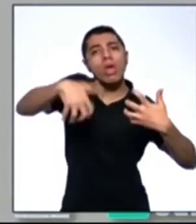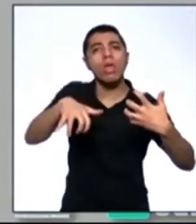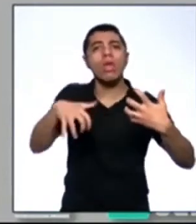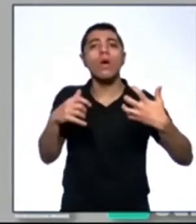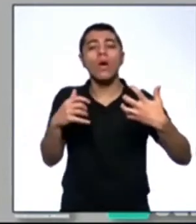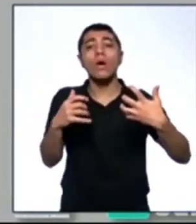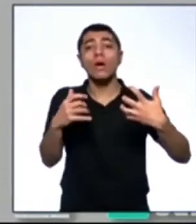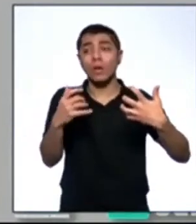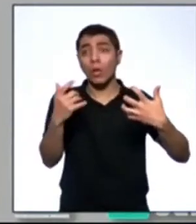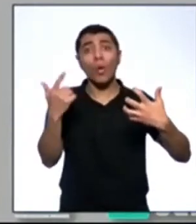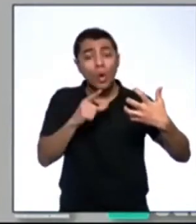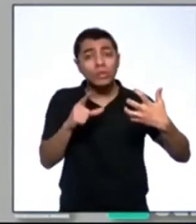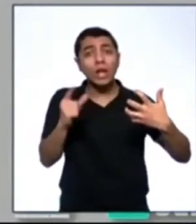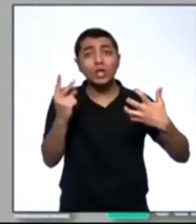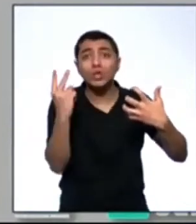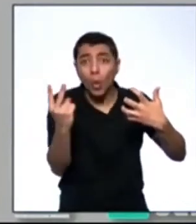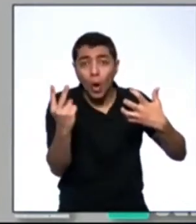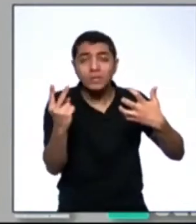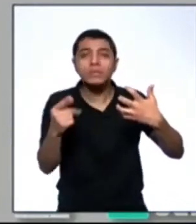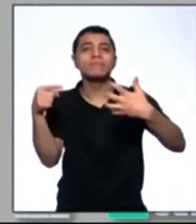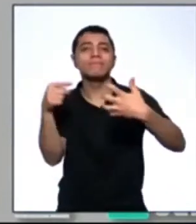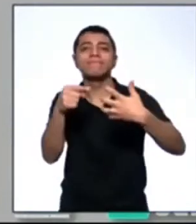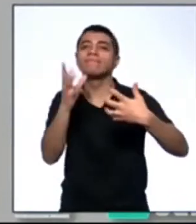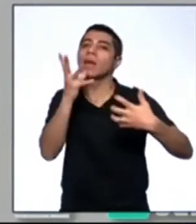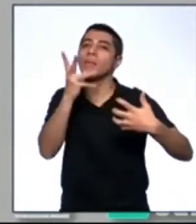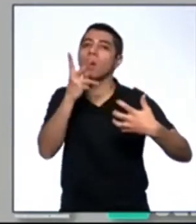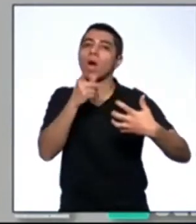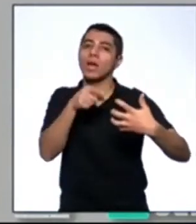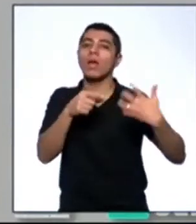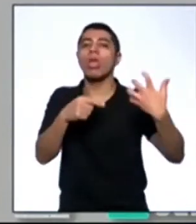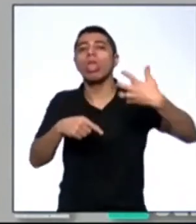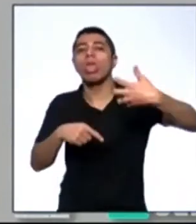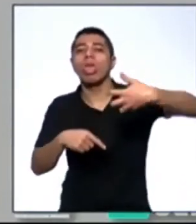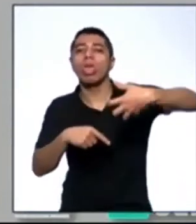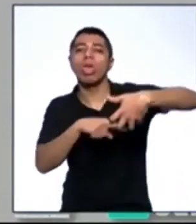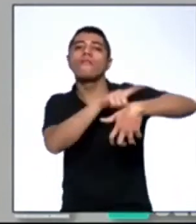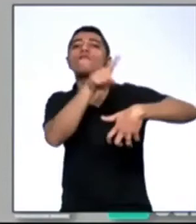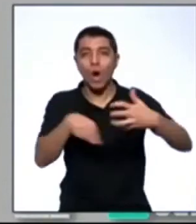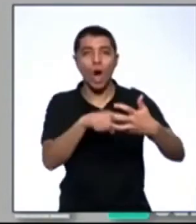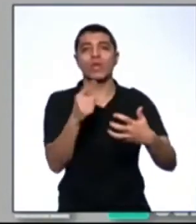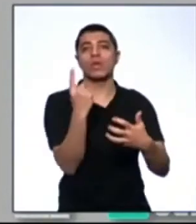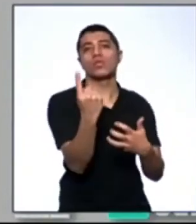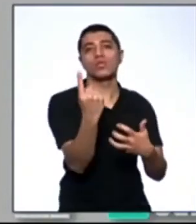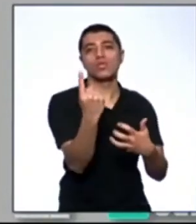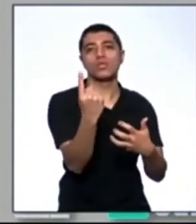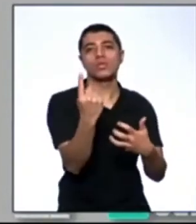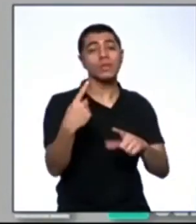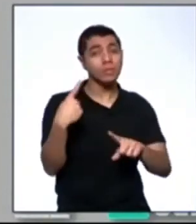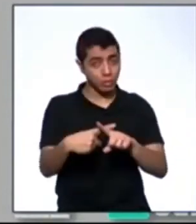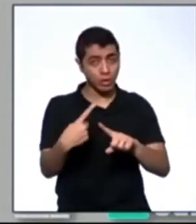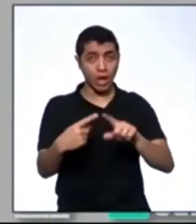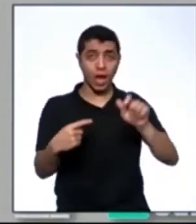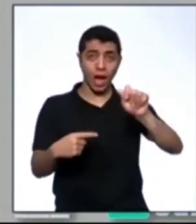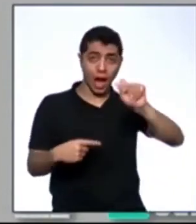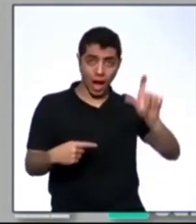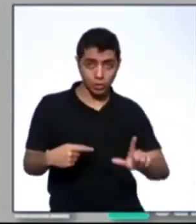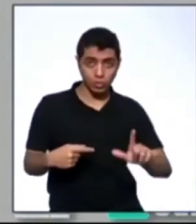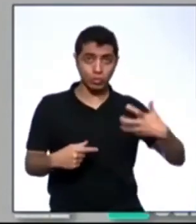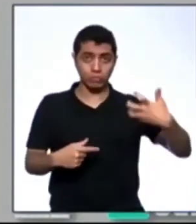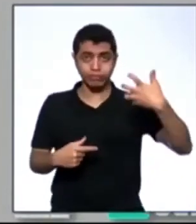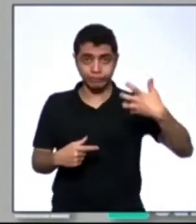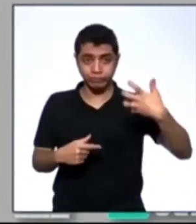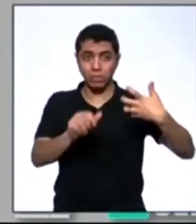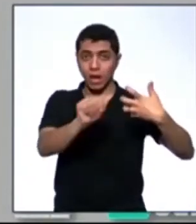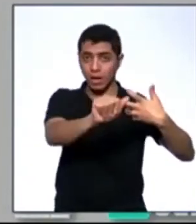disso pela transmissão de velocidade periférica, né? No contato periférico da azul com a